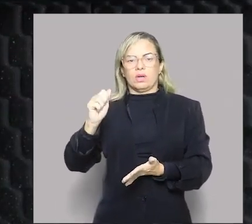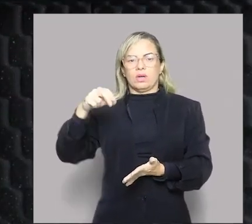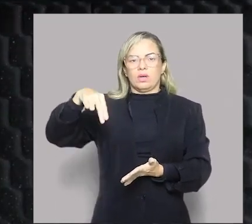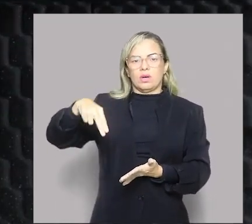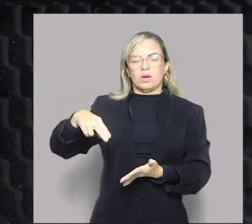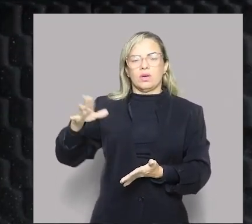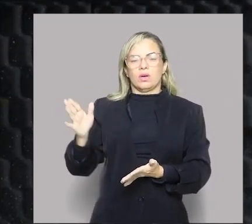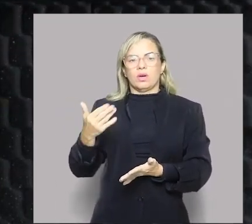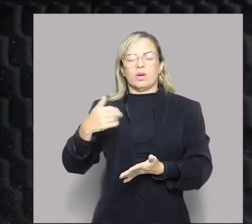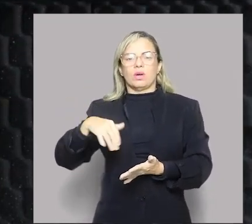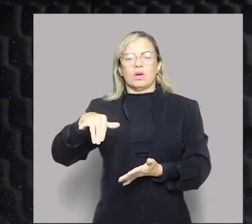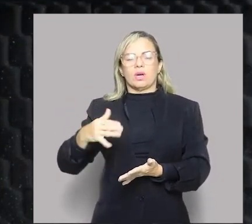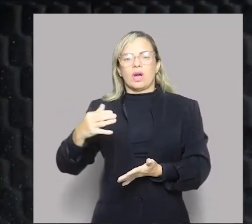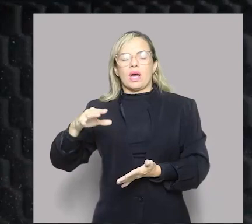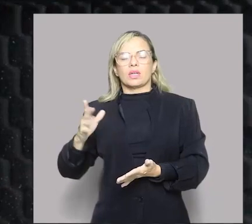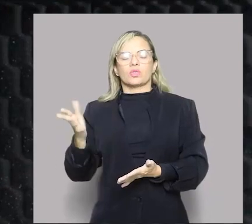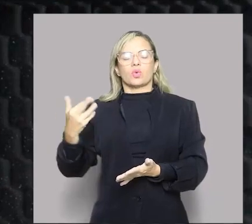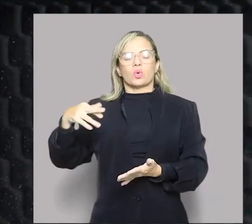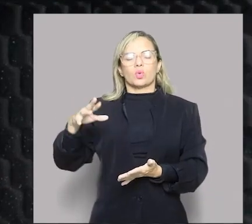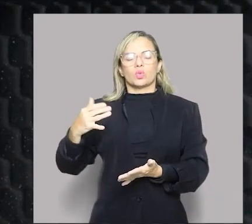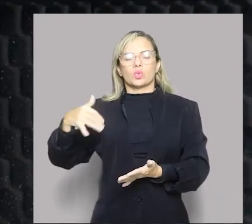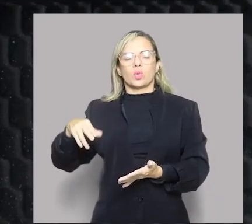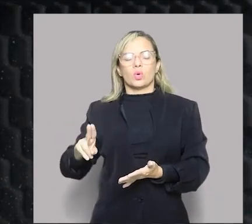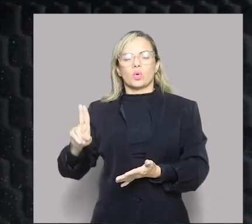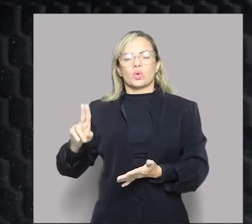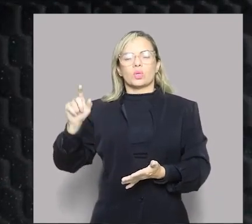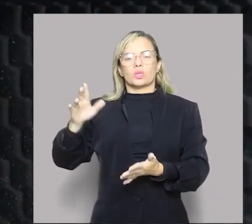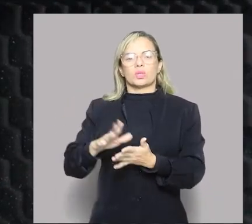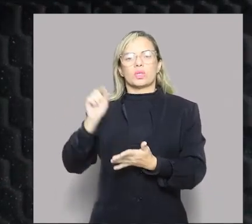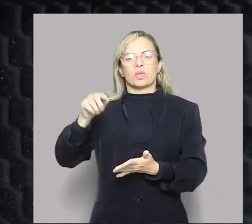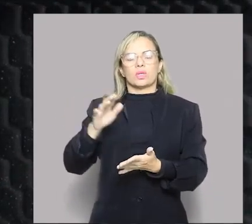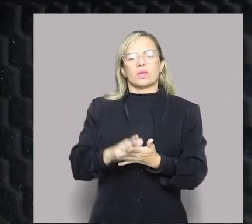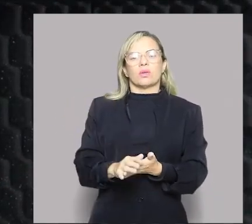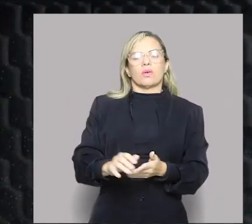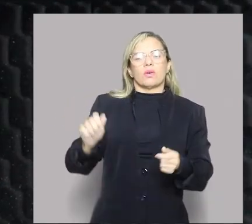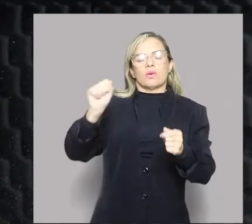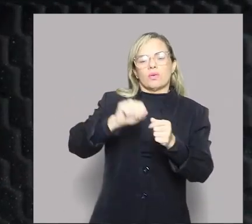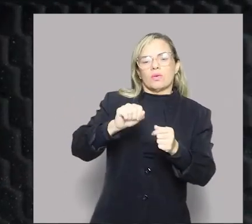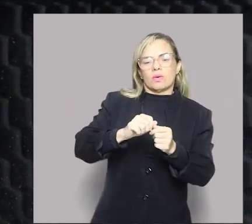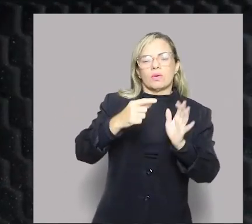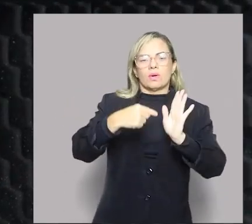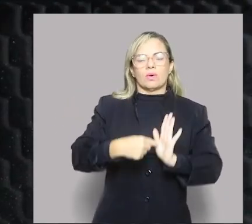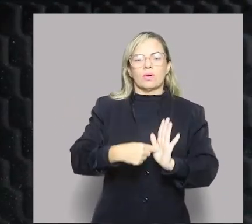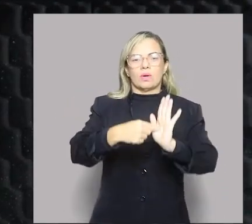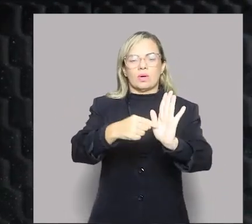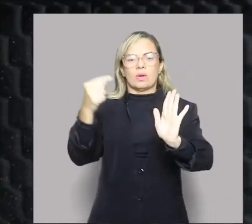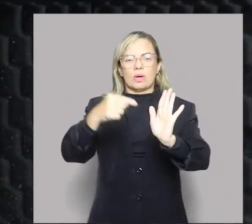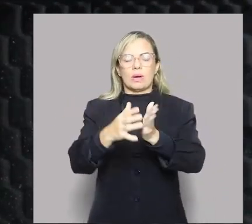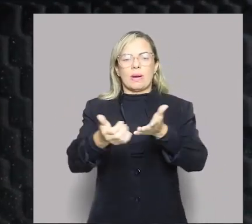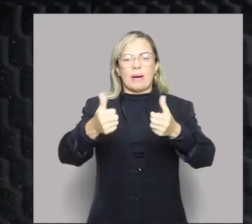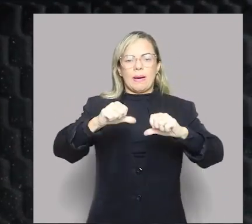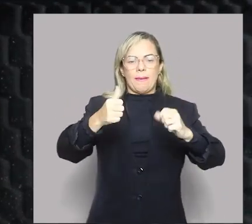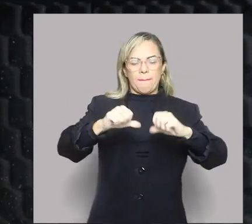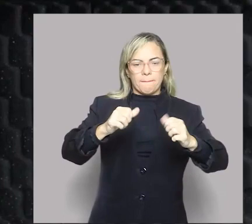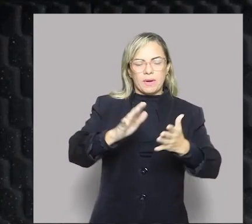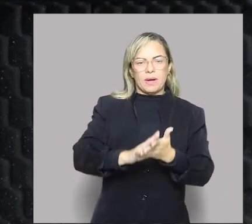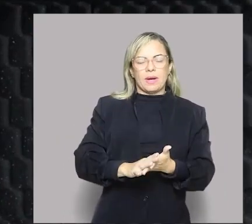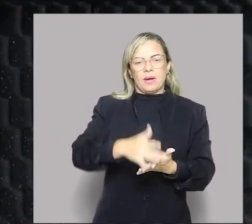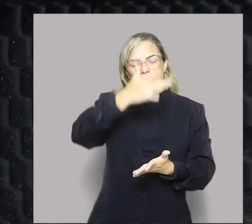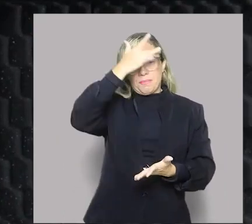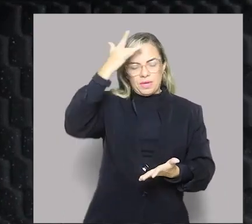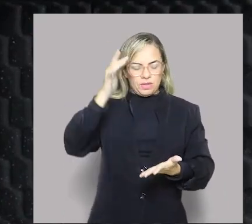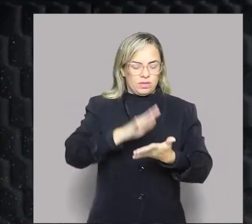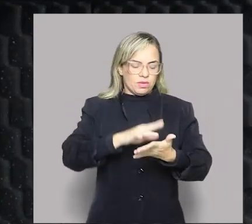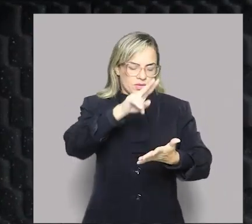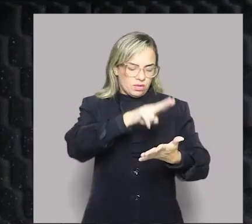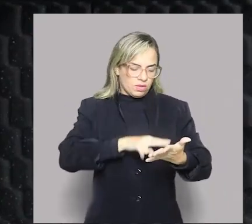Jean-Jacques Rousseau. Então, na hora que eu faço isso, eu mostro para o meu avaliador, eu mostro para